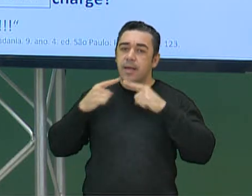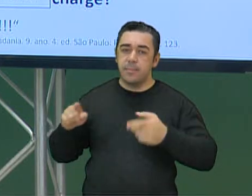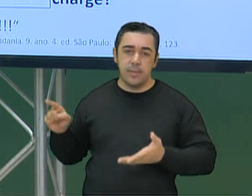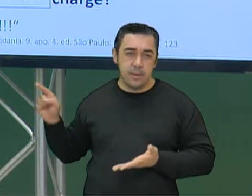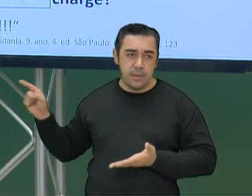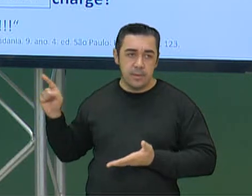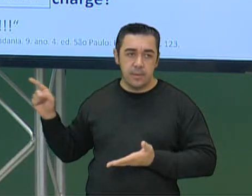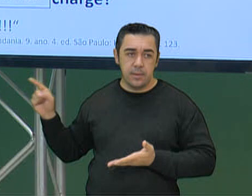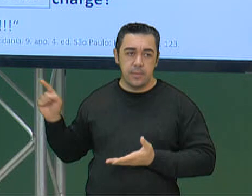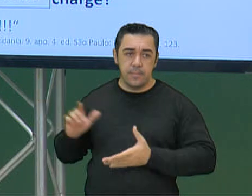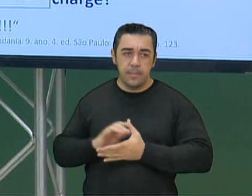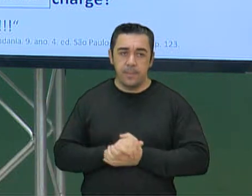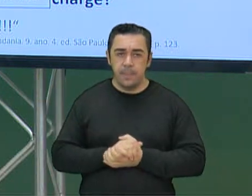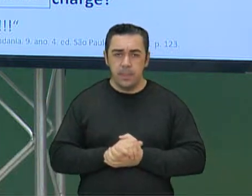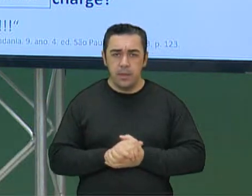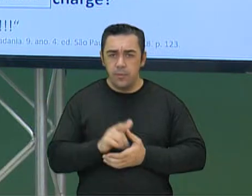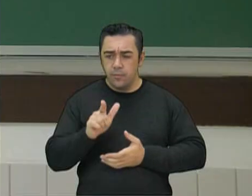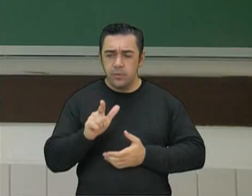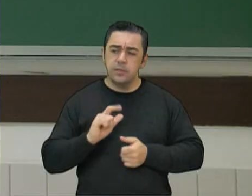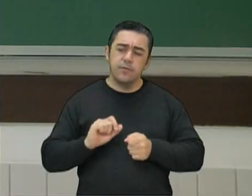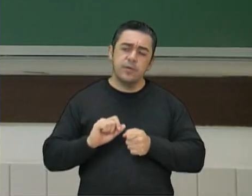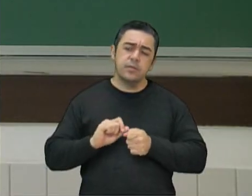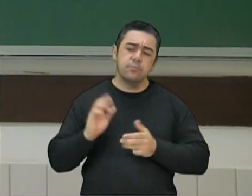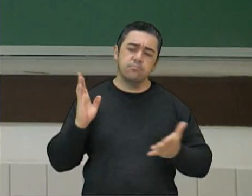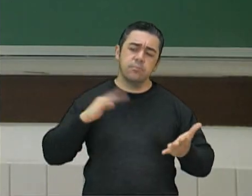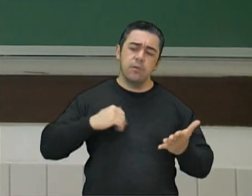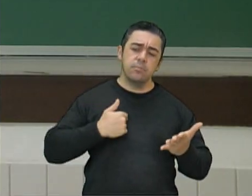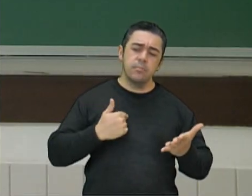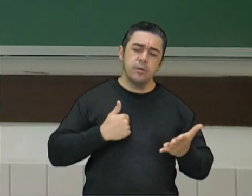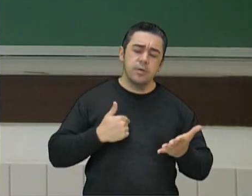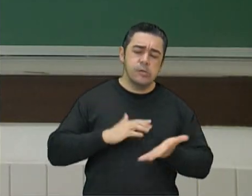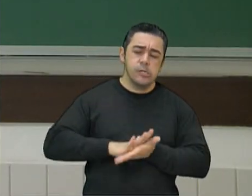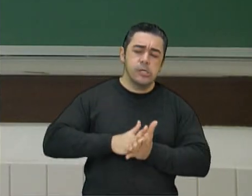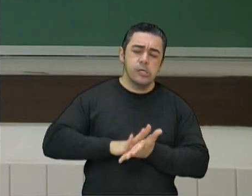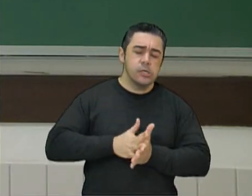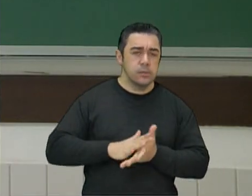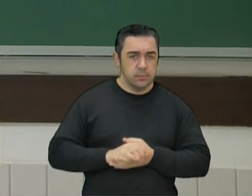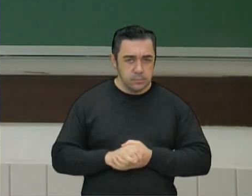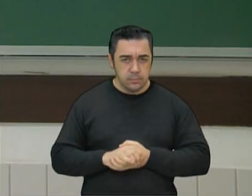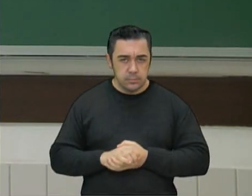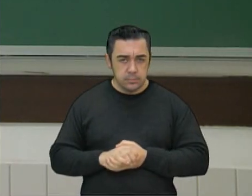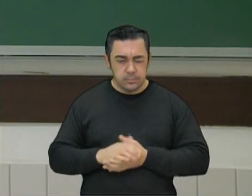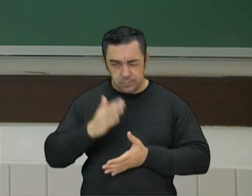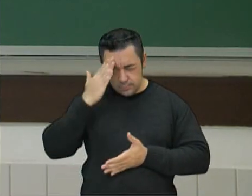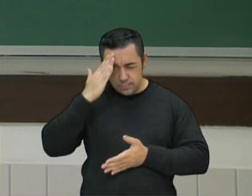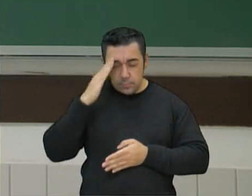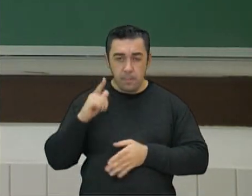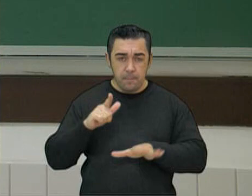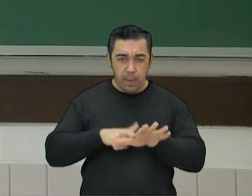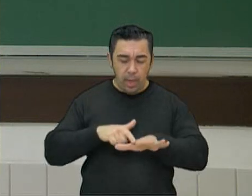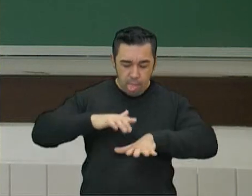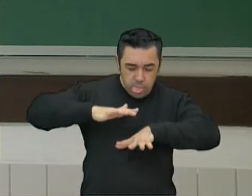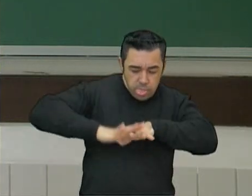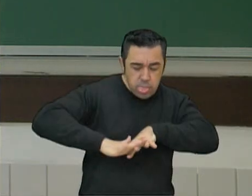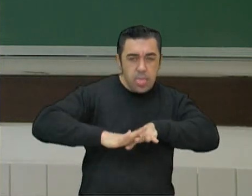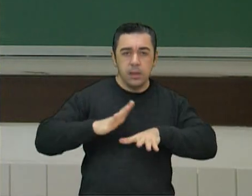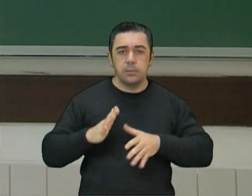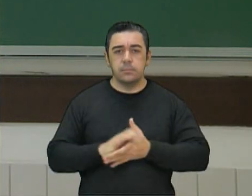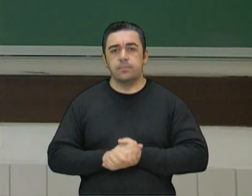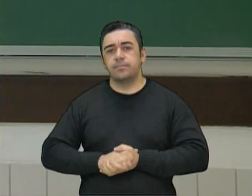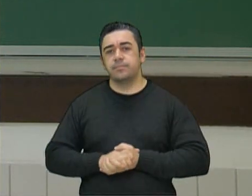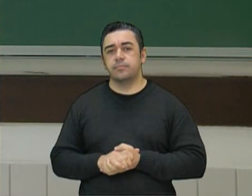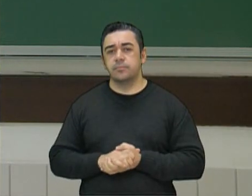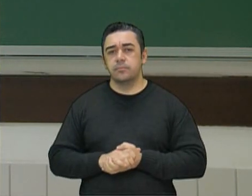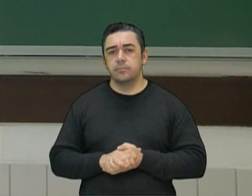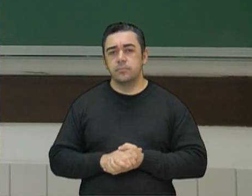ei moço, o senhor está pisando no meu calo. Então o Hitler pisando no calo do Chamberlain da Inglaterra. Qual